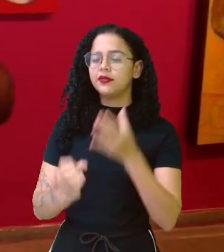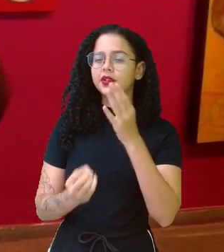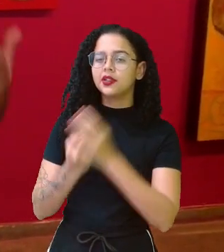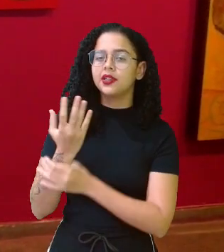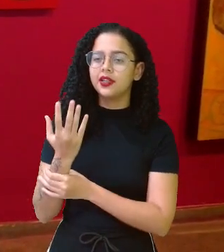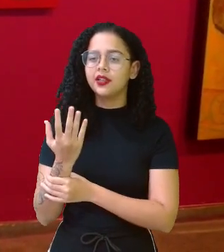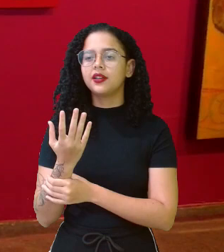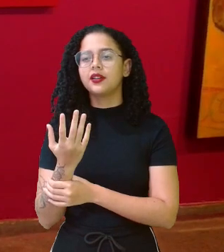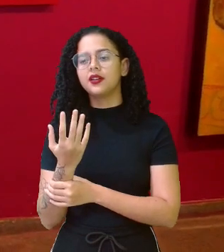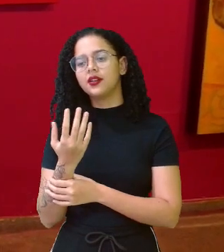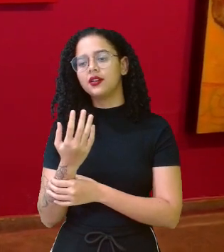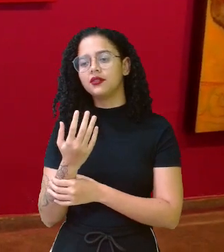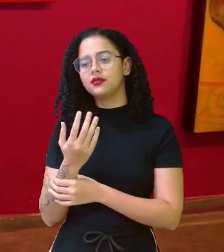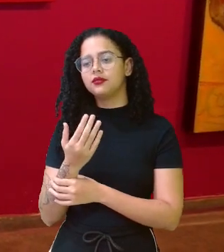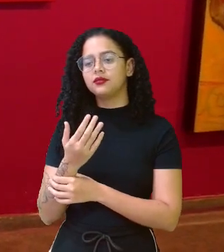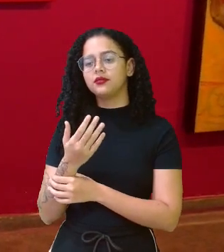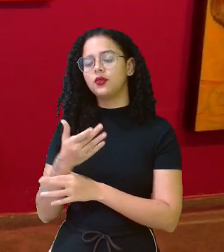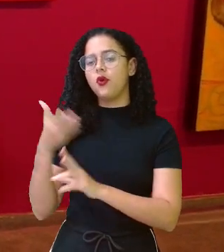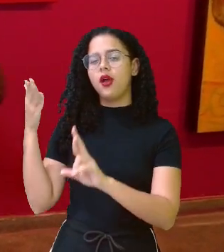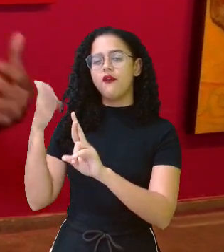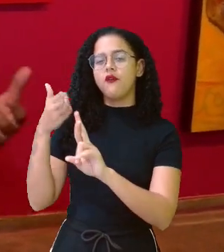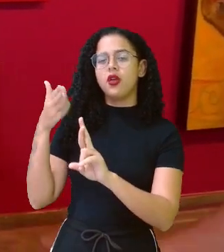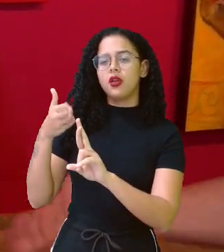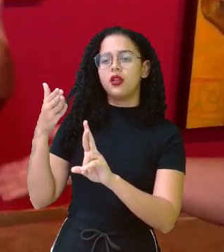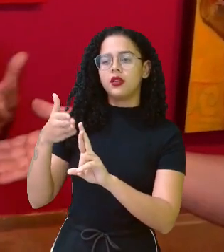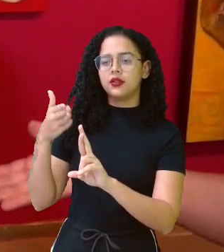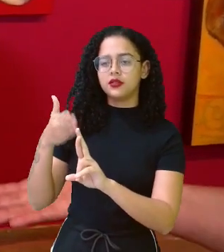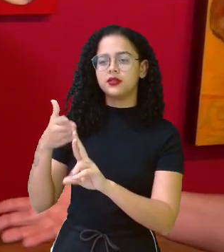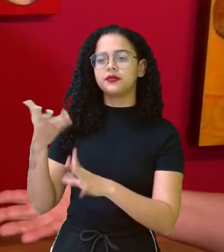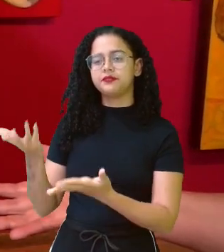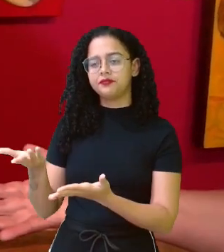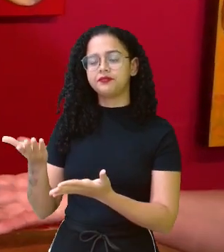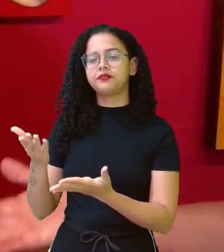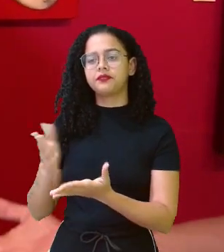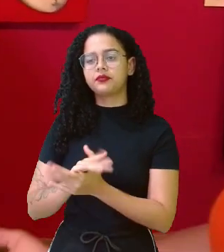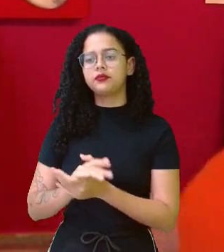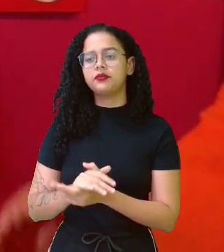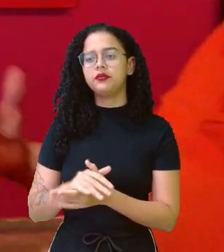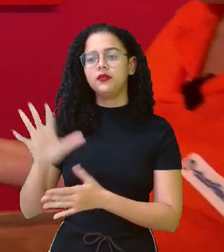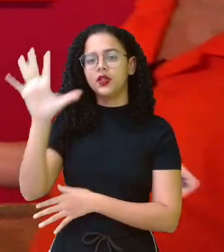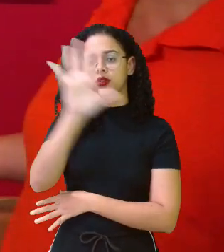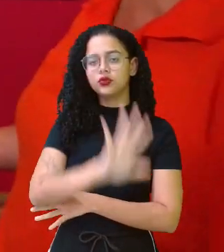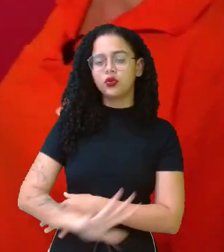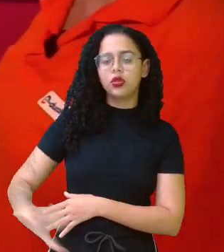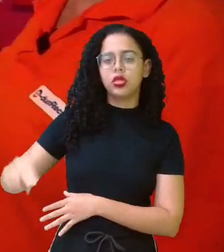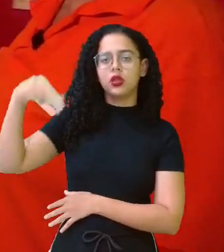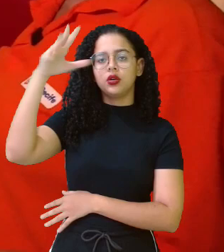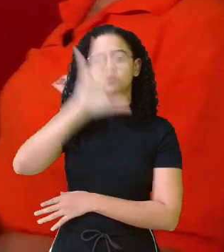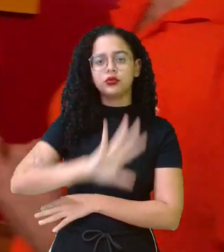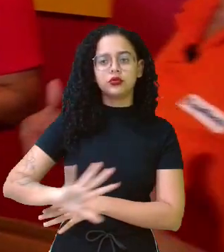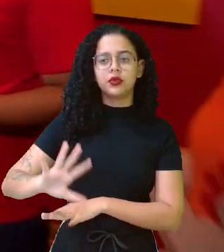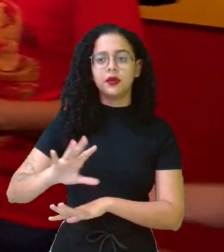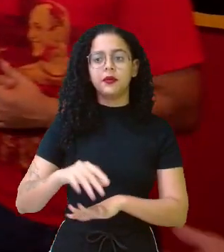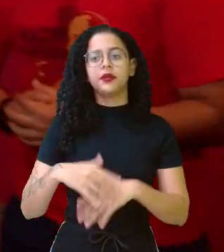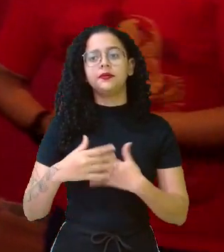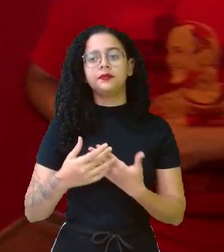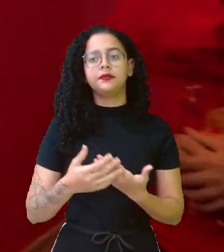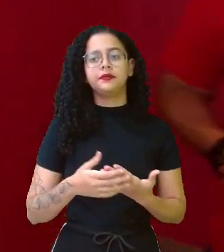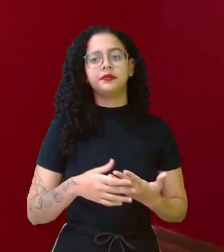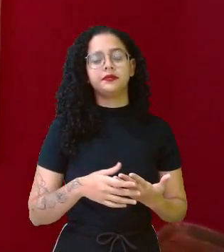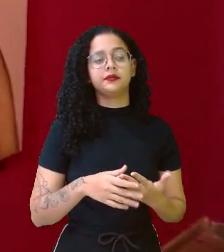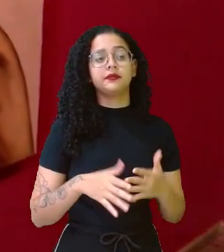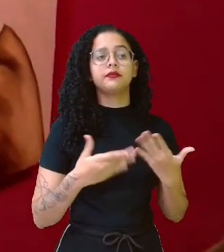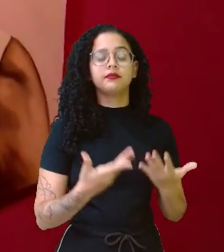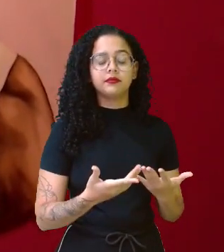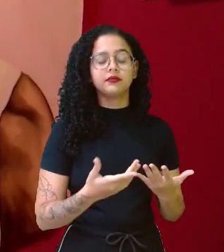forma, uma grande notoriedade nacional e são, sem sombra de dúvida nenhuma... os nomes deles, por para dar um favor, pouco de visibilidade. eu faço muita